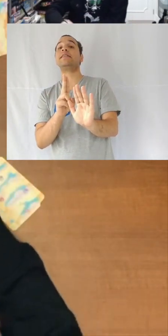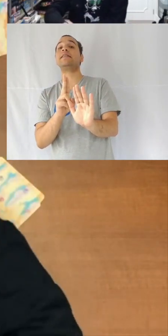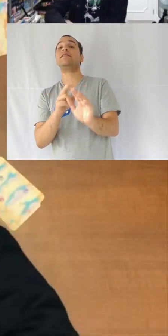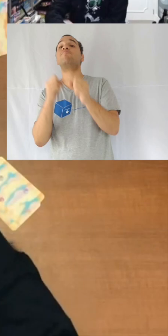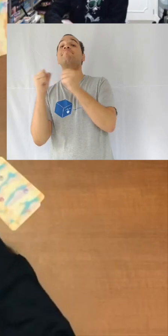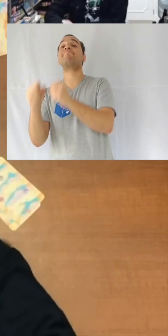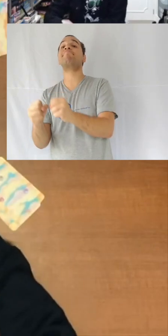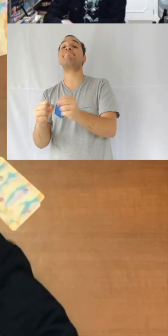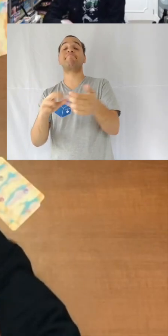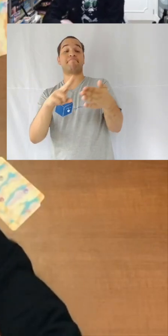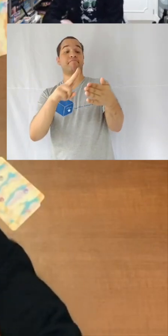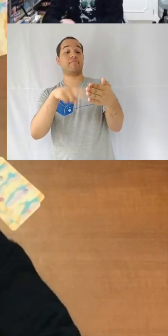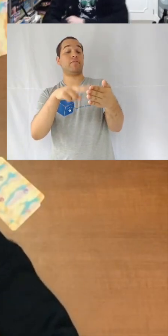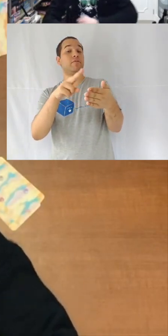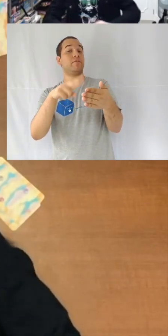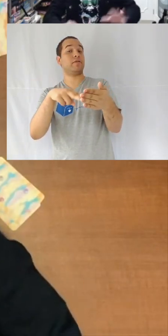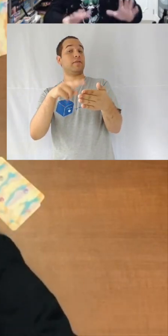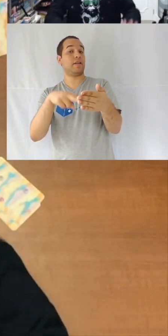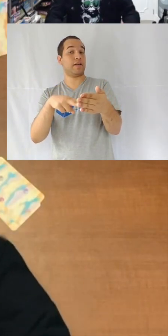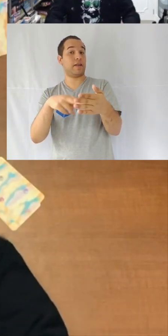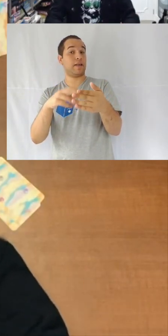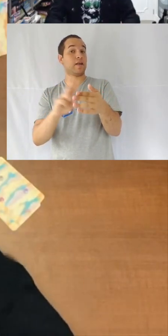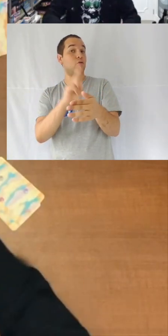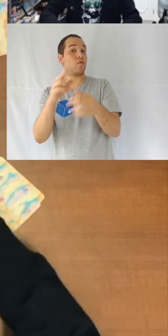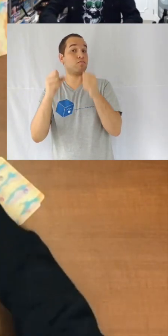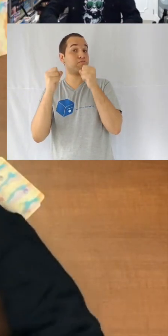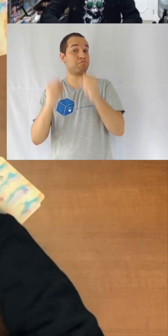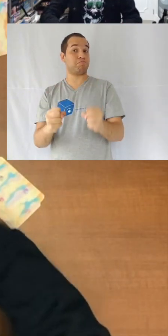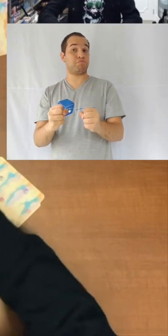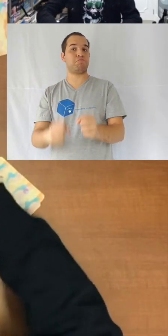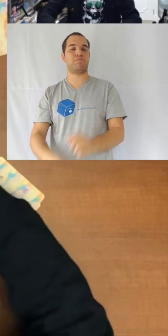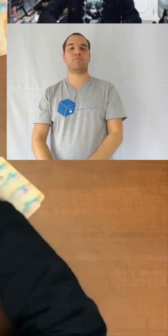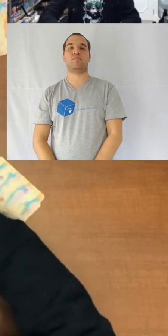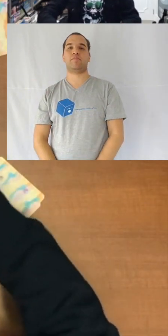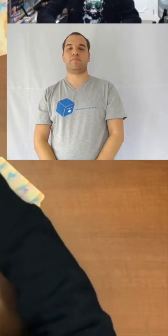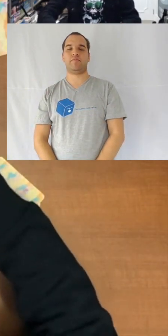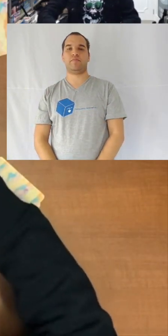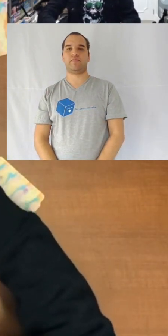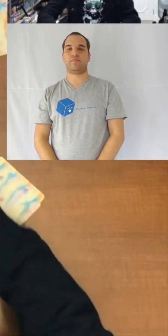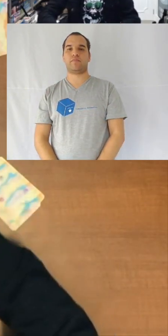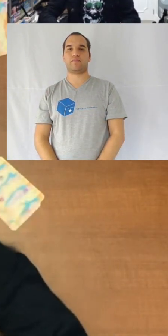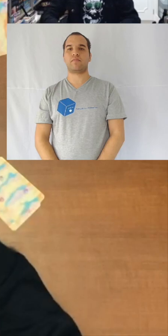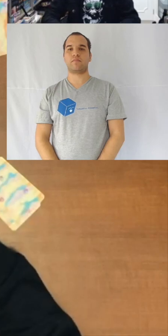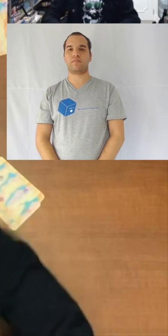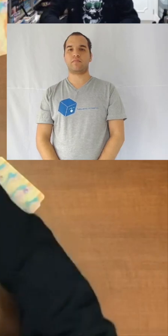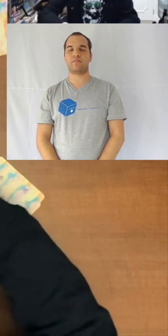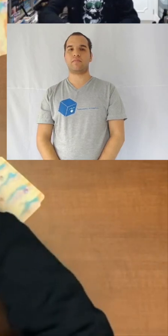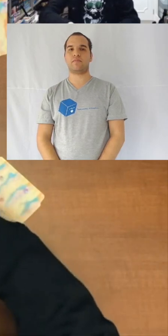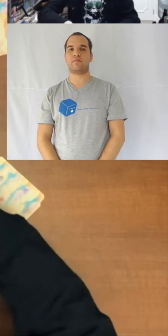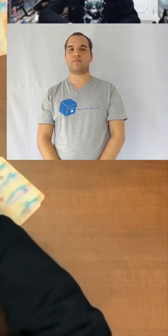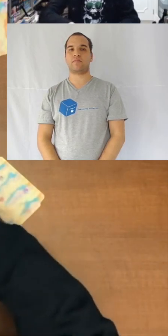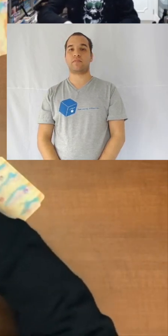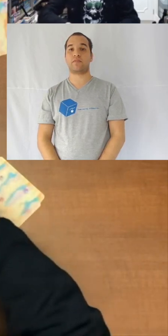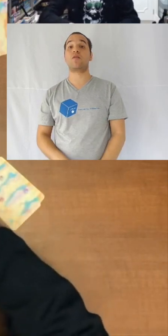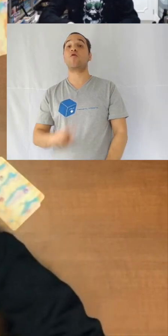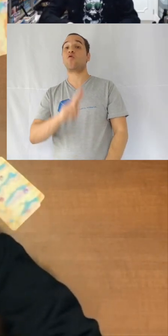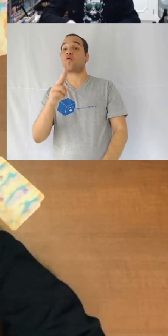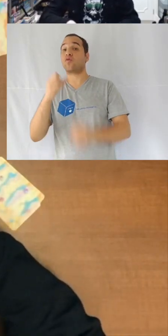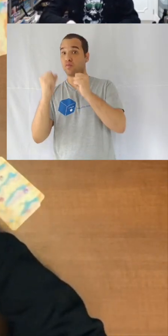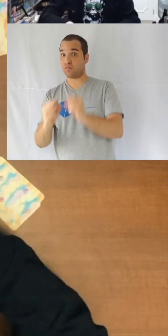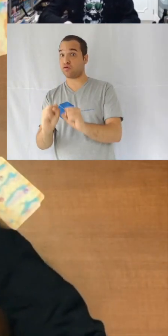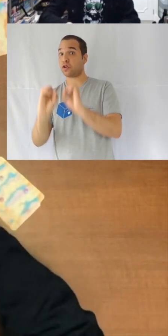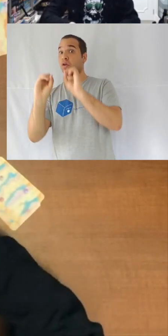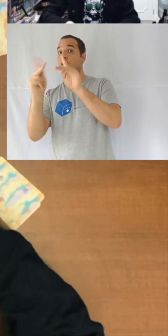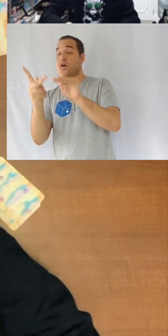aberta, ok? Você, após baixar, você imediatamente vai ler o que ela faz e realizar